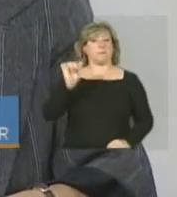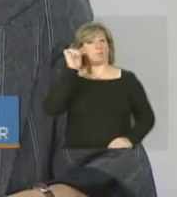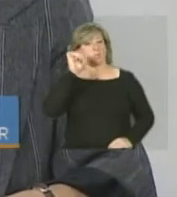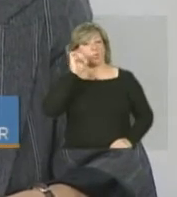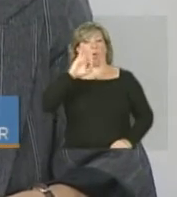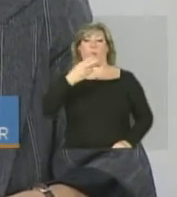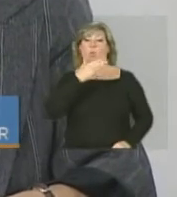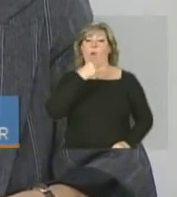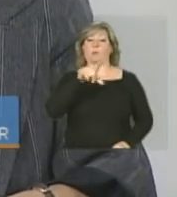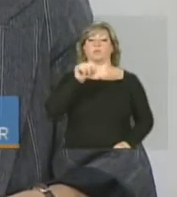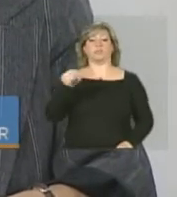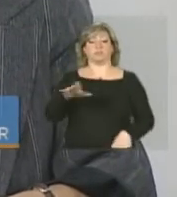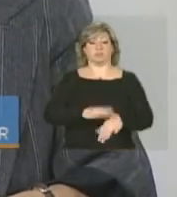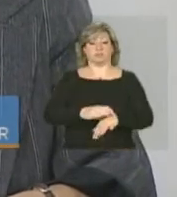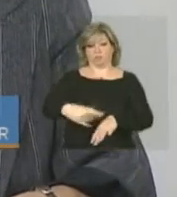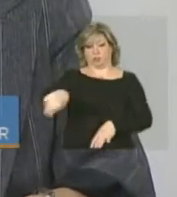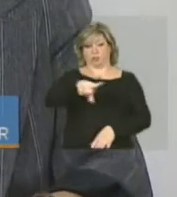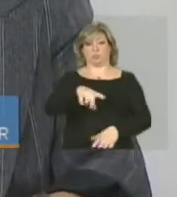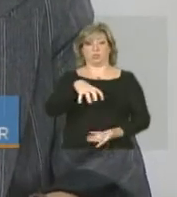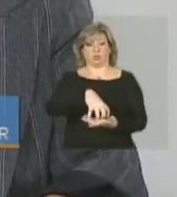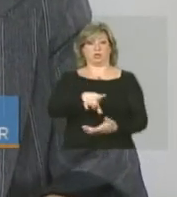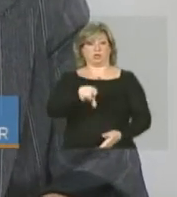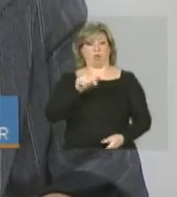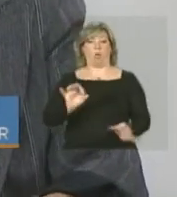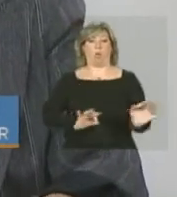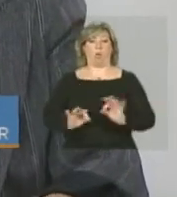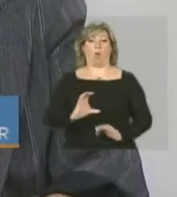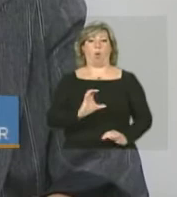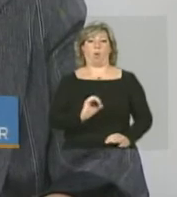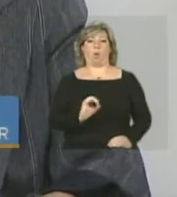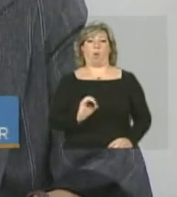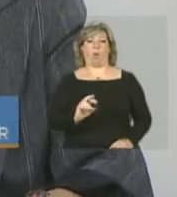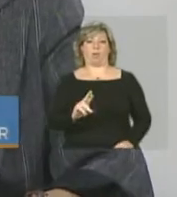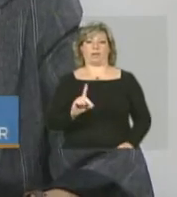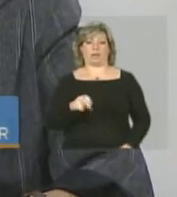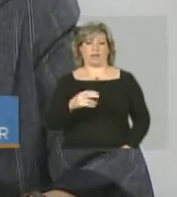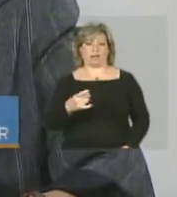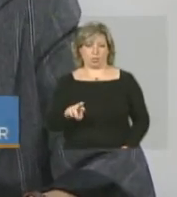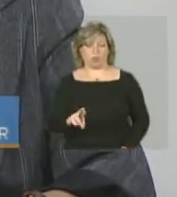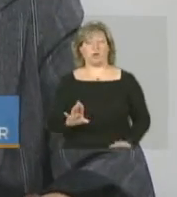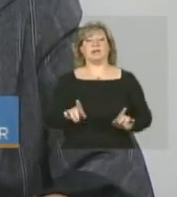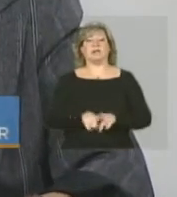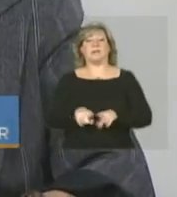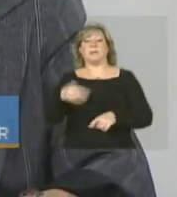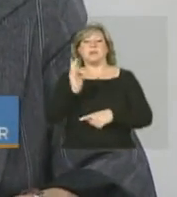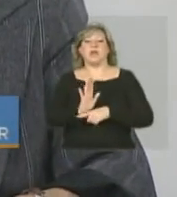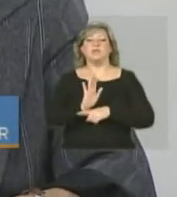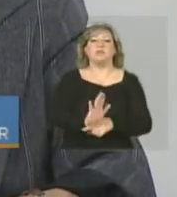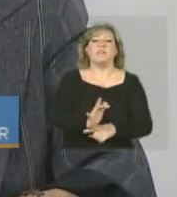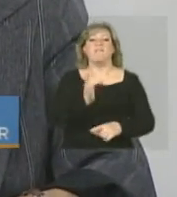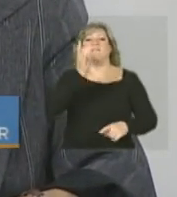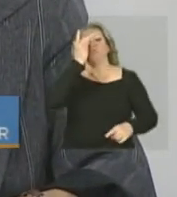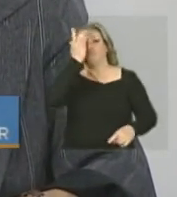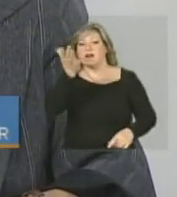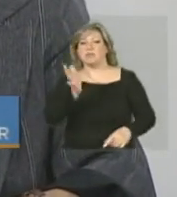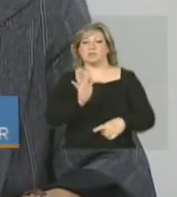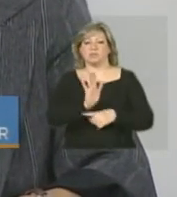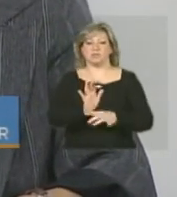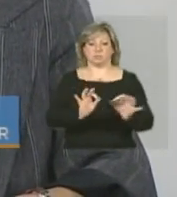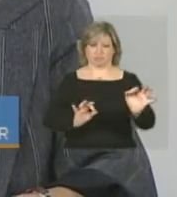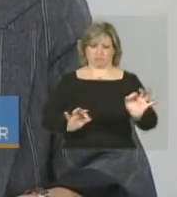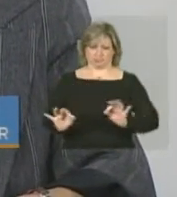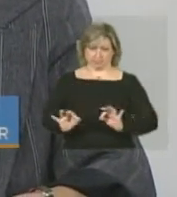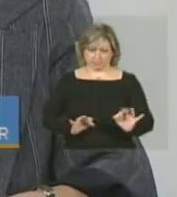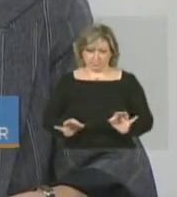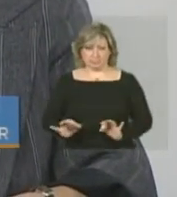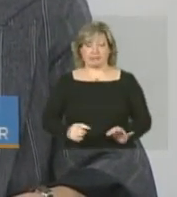coordenadora escolhido lá pelo próprio grupo, mas também uma pessoa com a função de facilitação, como a gente diz. Nesse caso, a própria